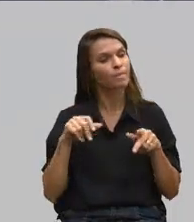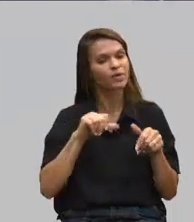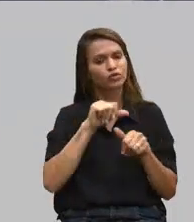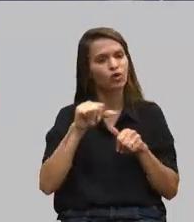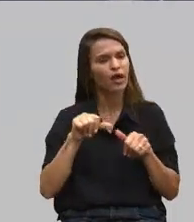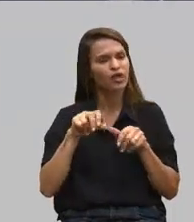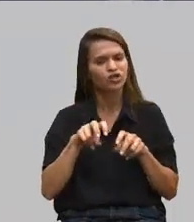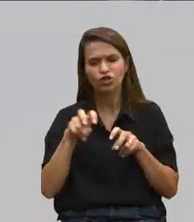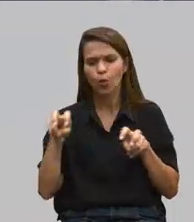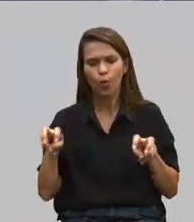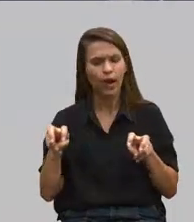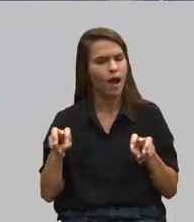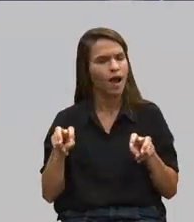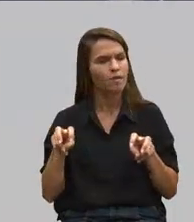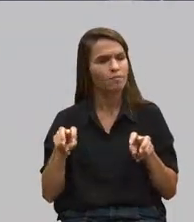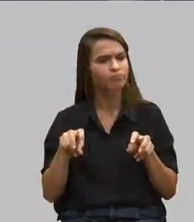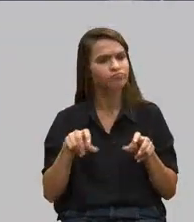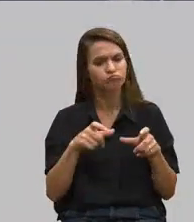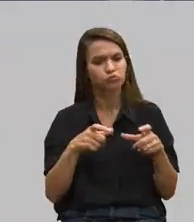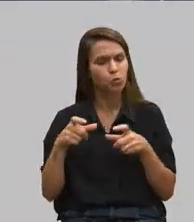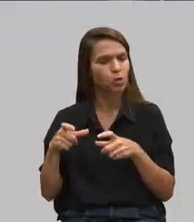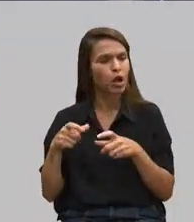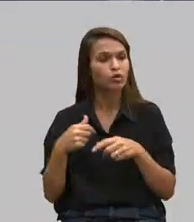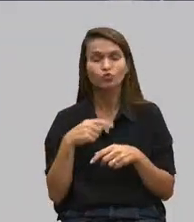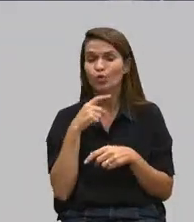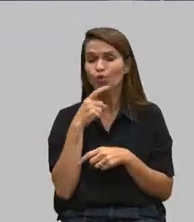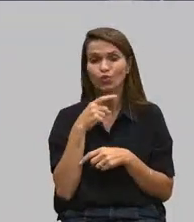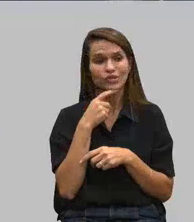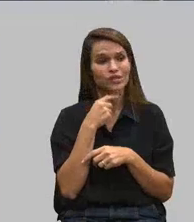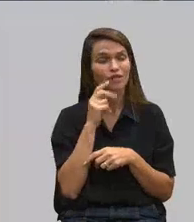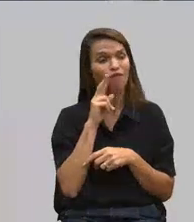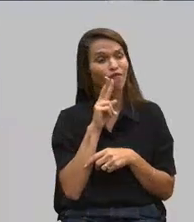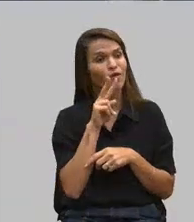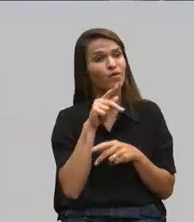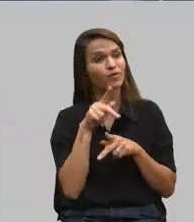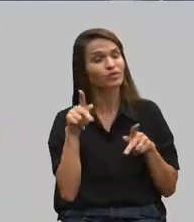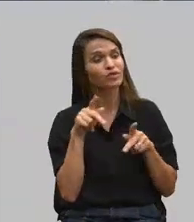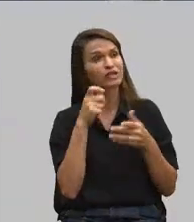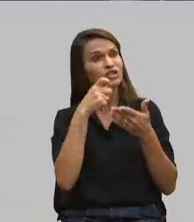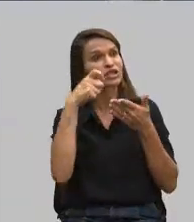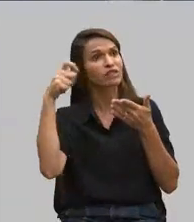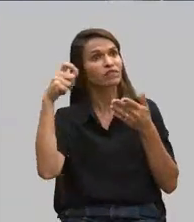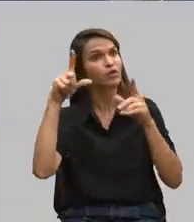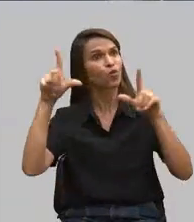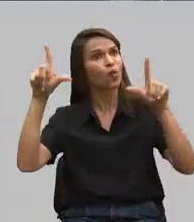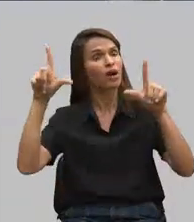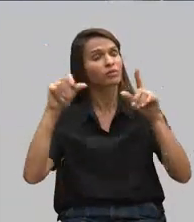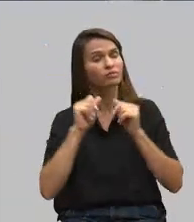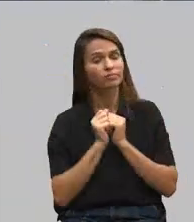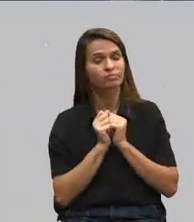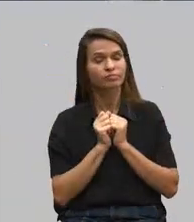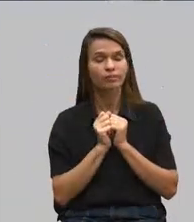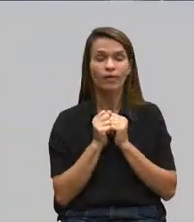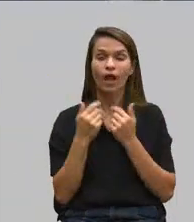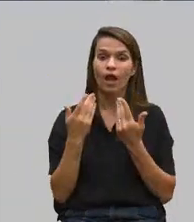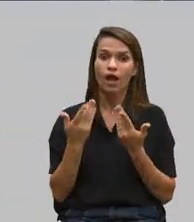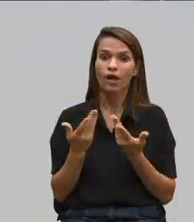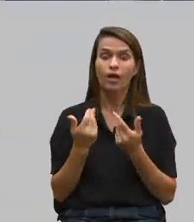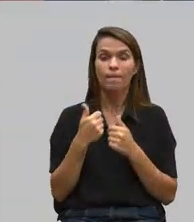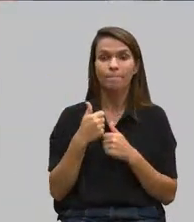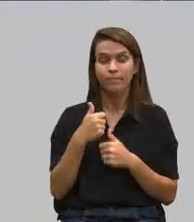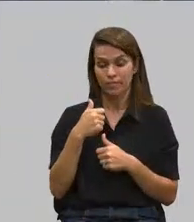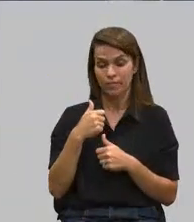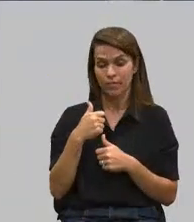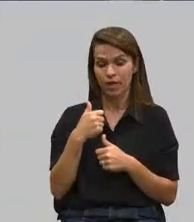lugar porque eu não estou conseguindo ver o que que a professora está escrevendo aí a a minha